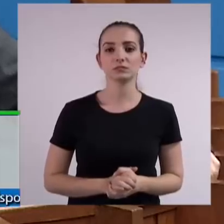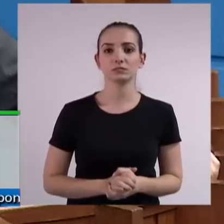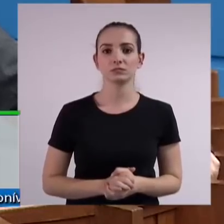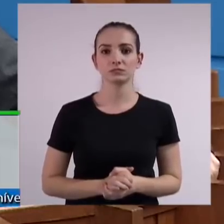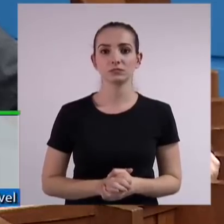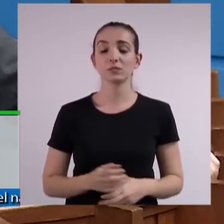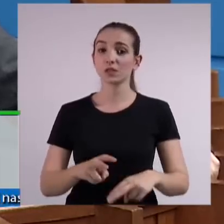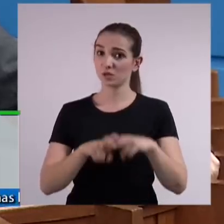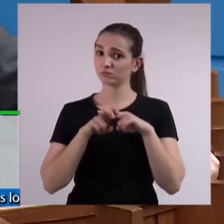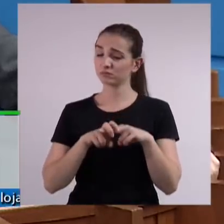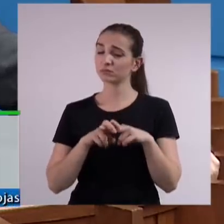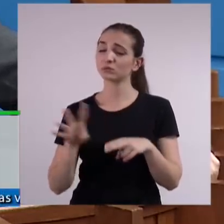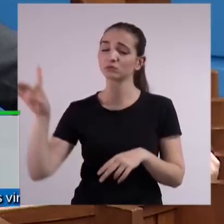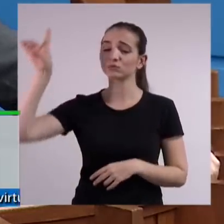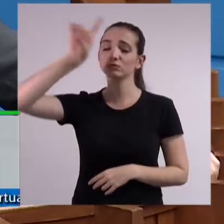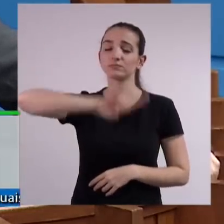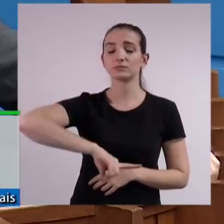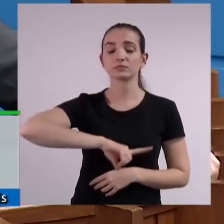E